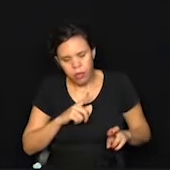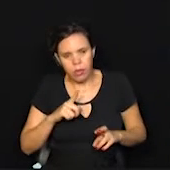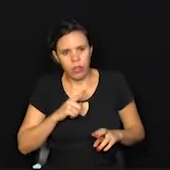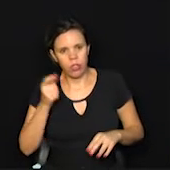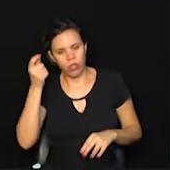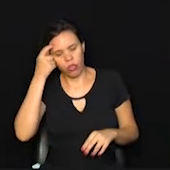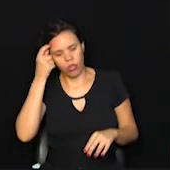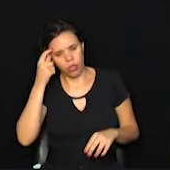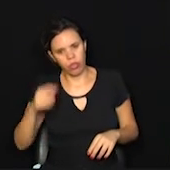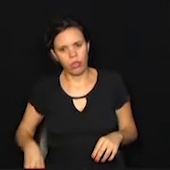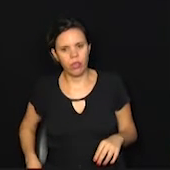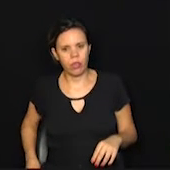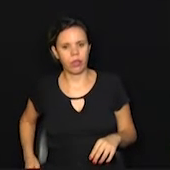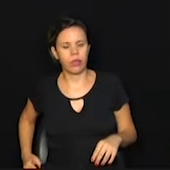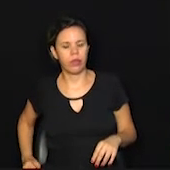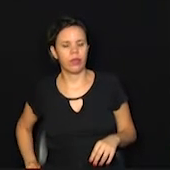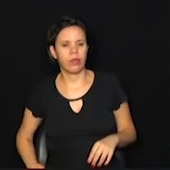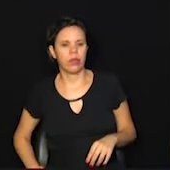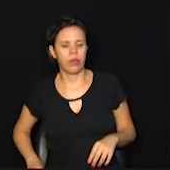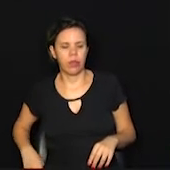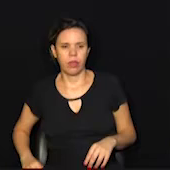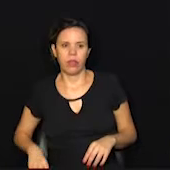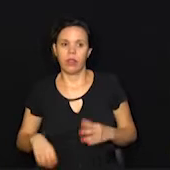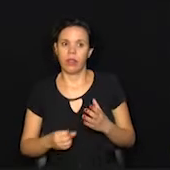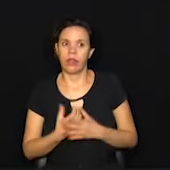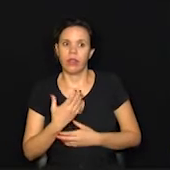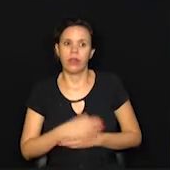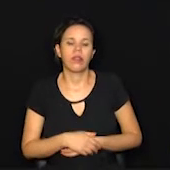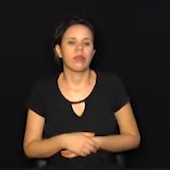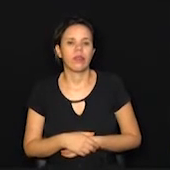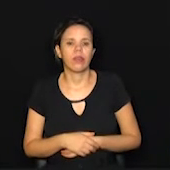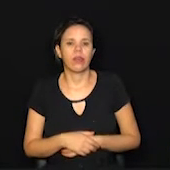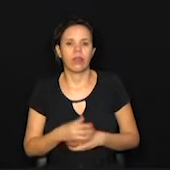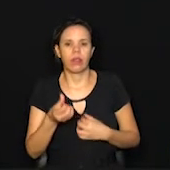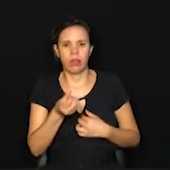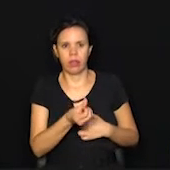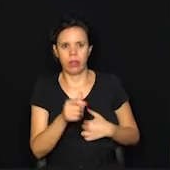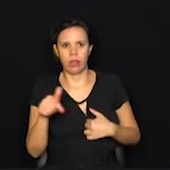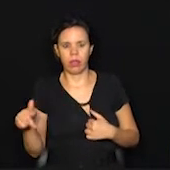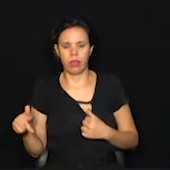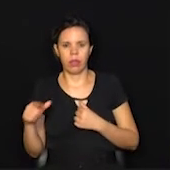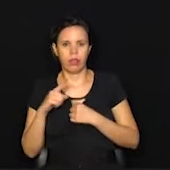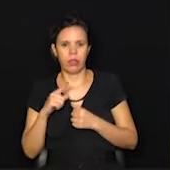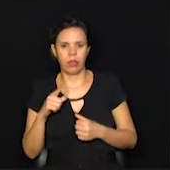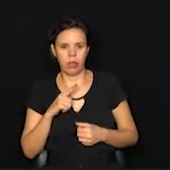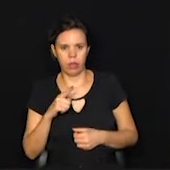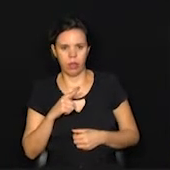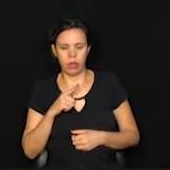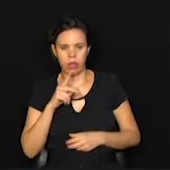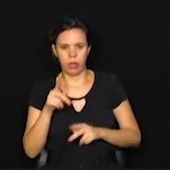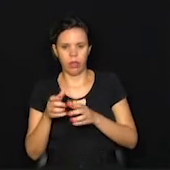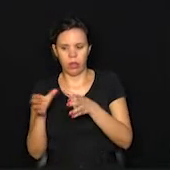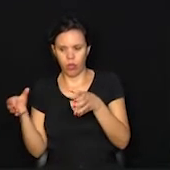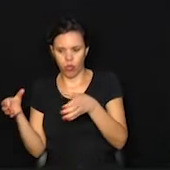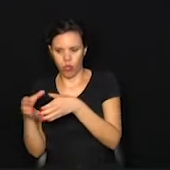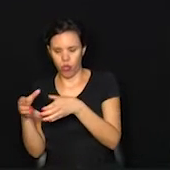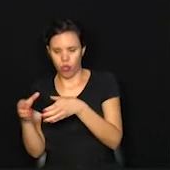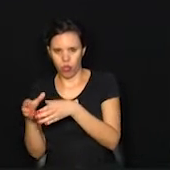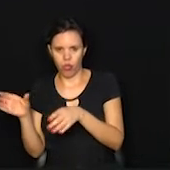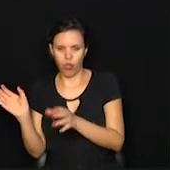tinham plena consciência do que estava ocorrendo bom o a partir de 67 uma parte da esquerda